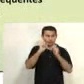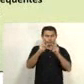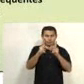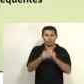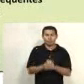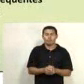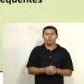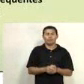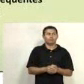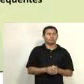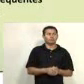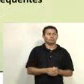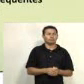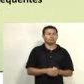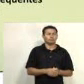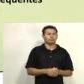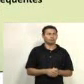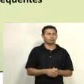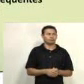Então a probabilidade